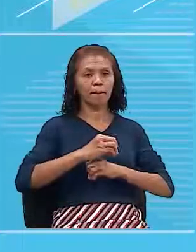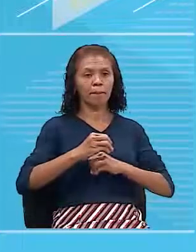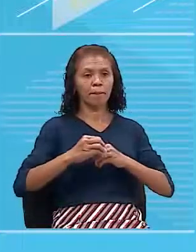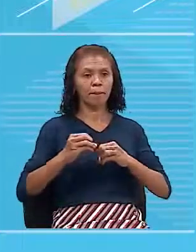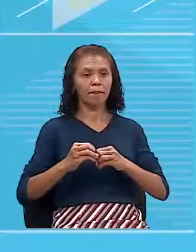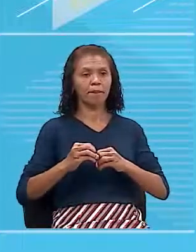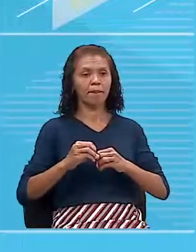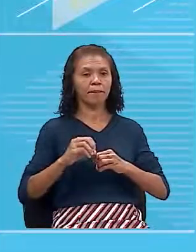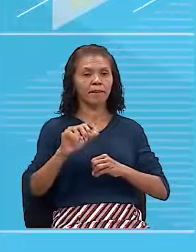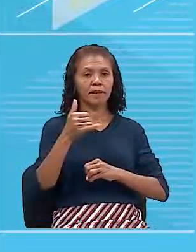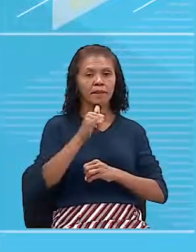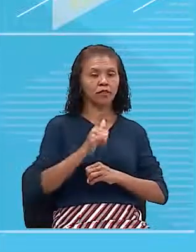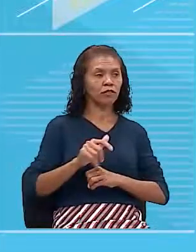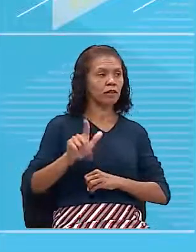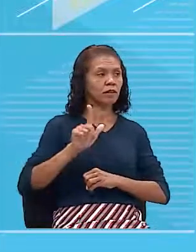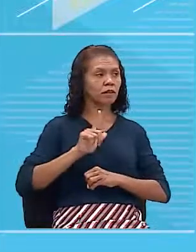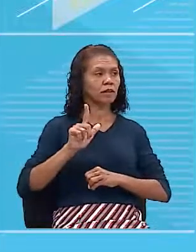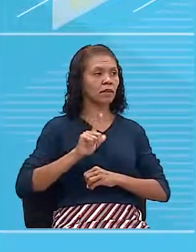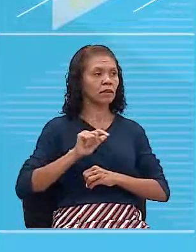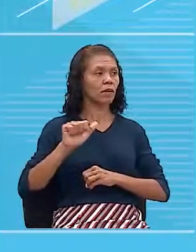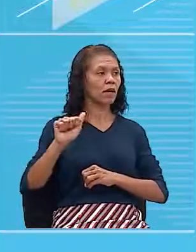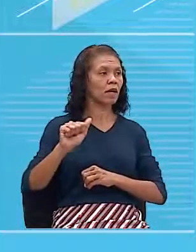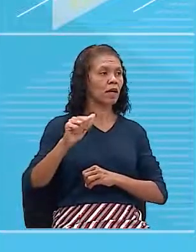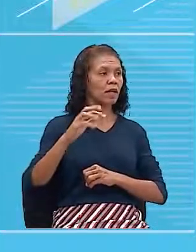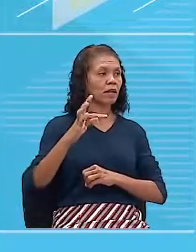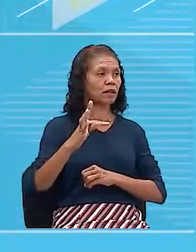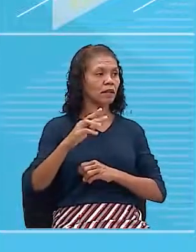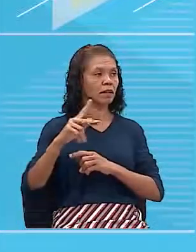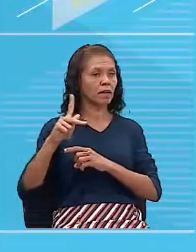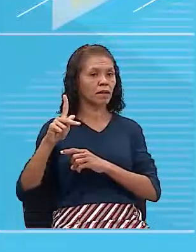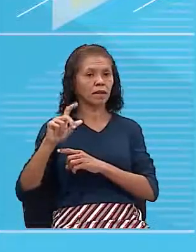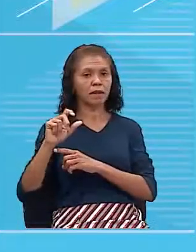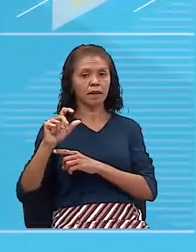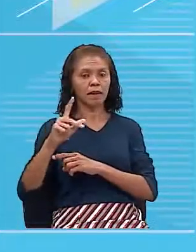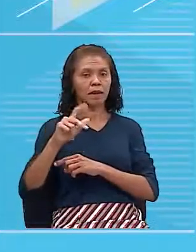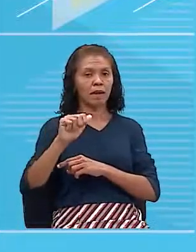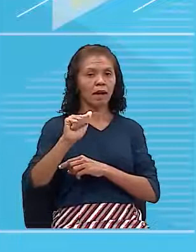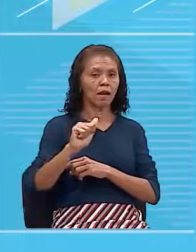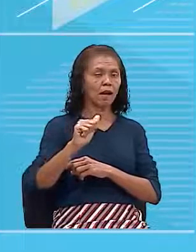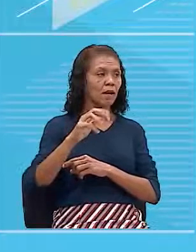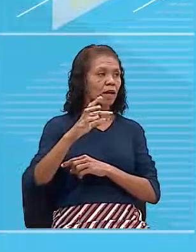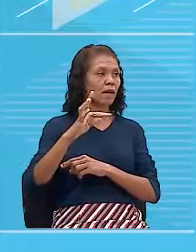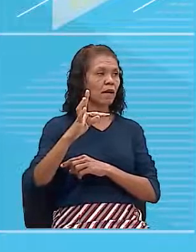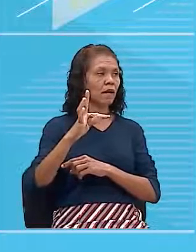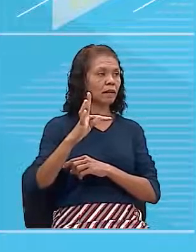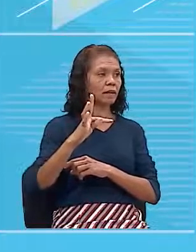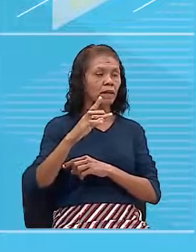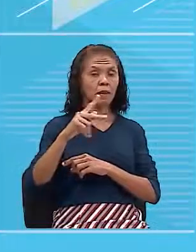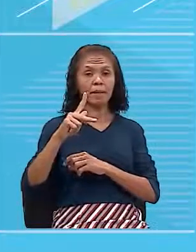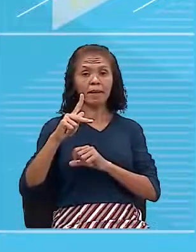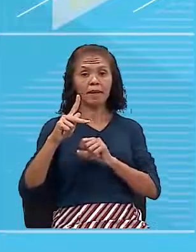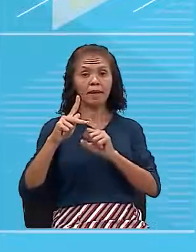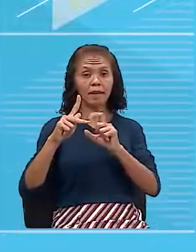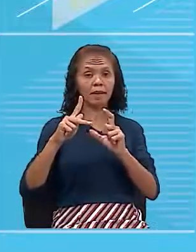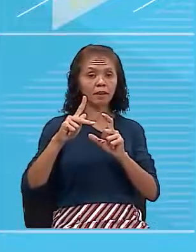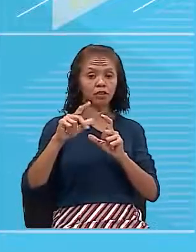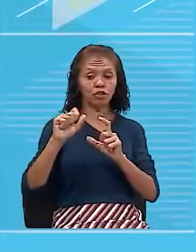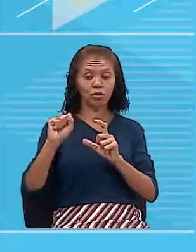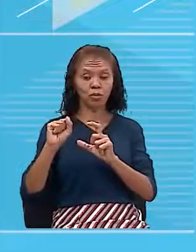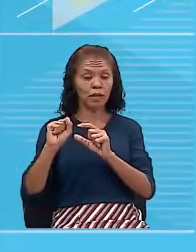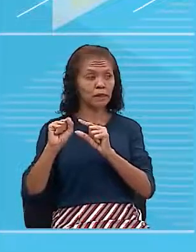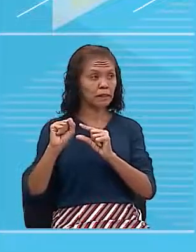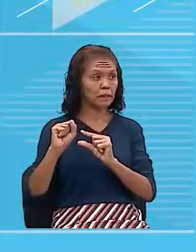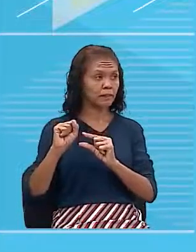os até fez in the nose na trifosfato o Whats App que é o